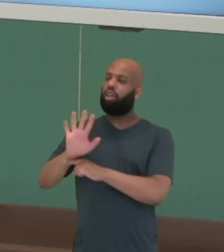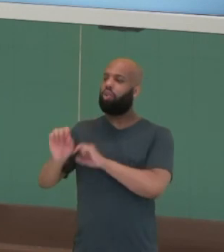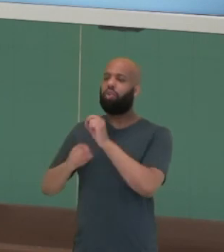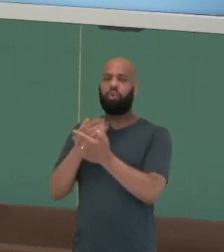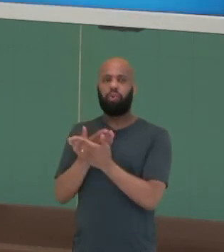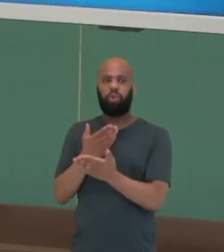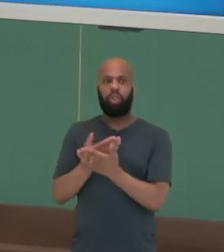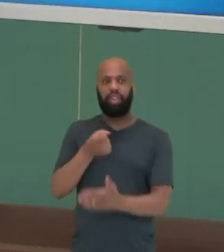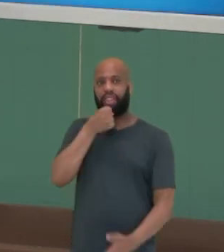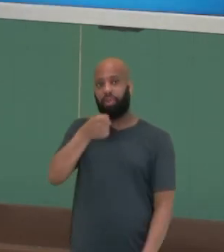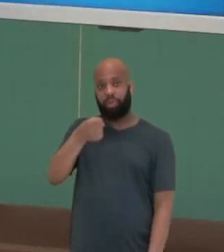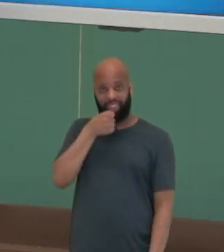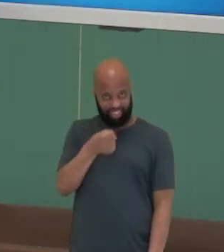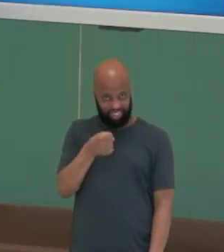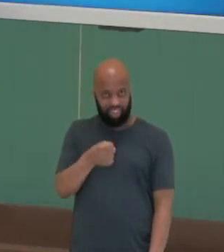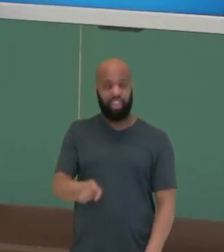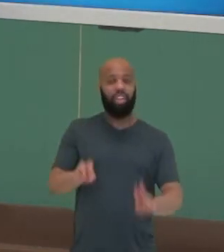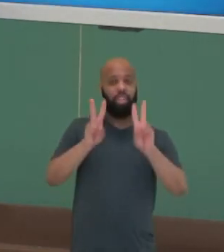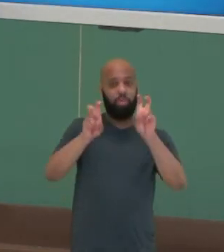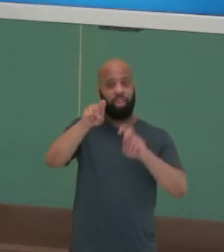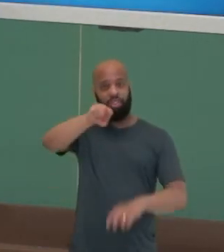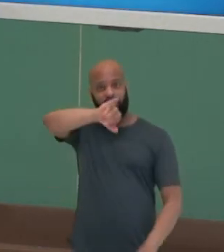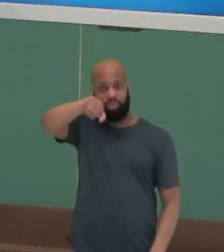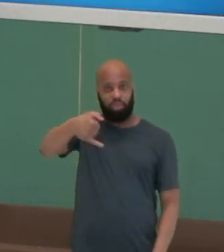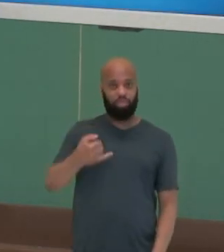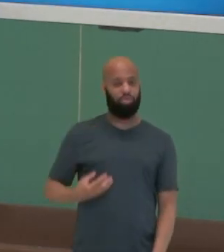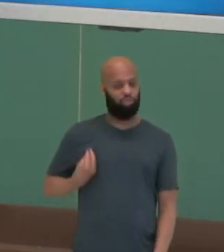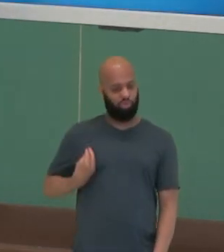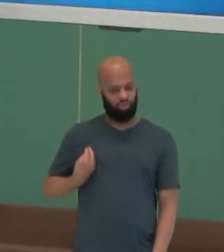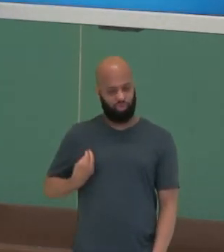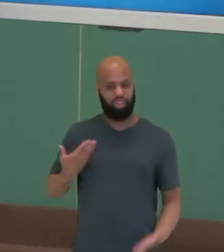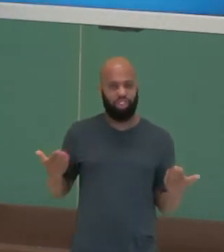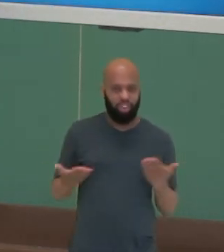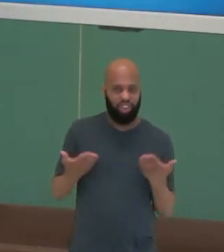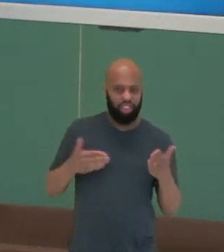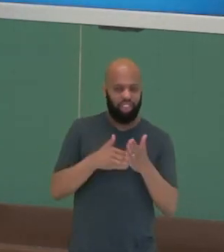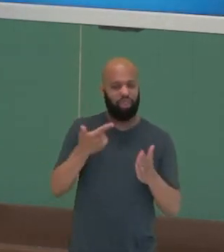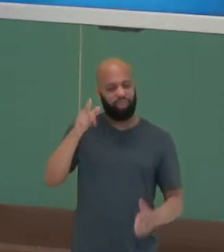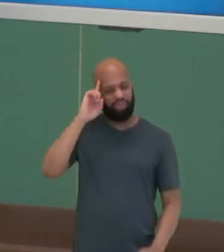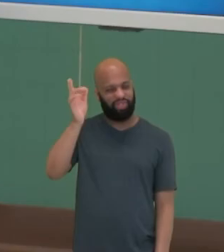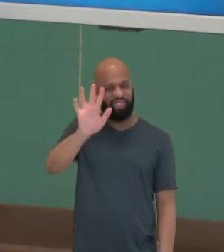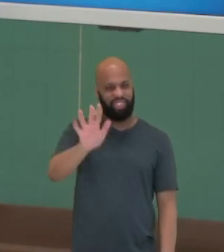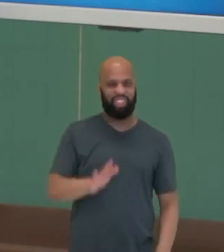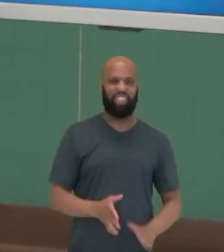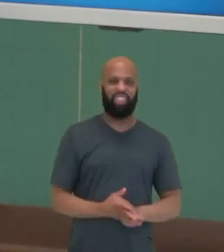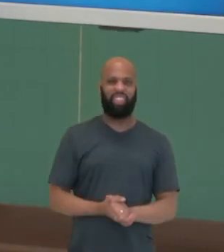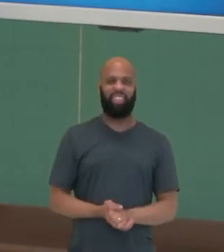falamos sobre reportagem. Espero que vocês tenham gostado e até breve.